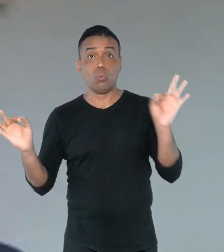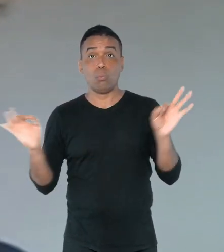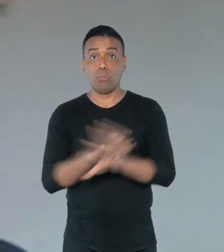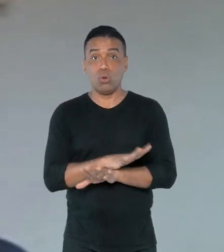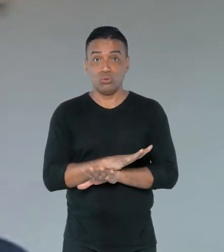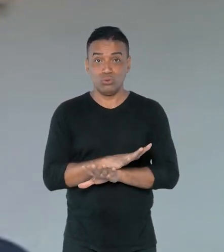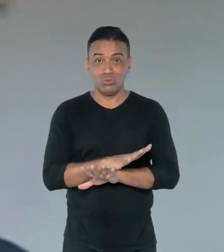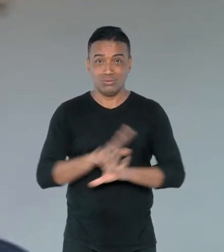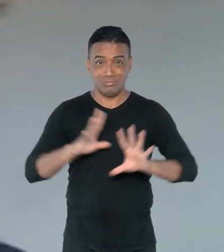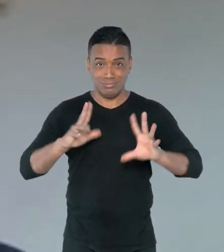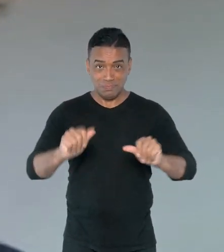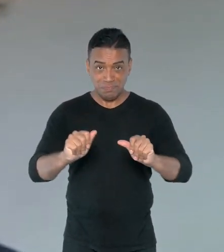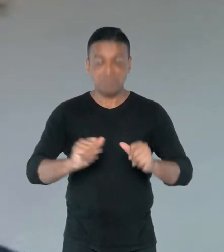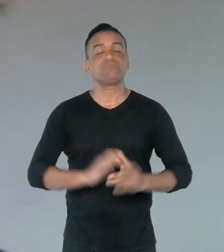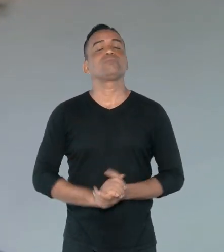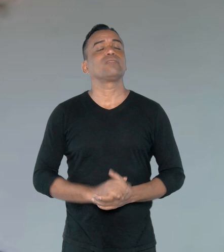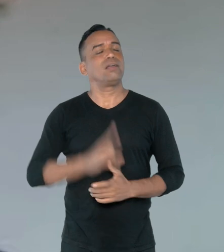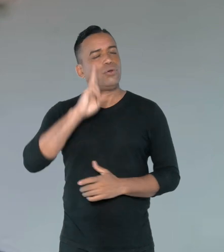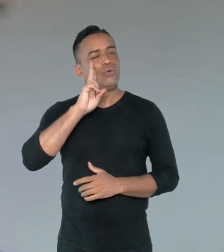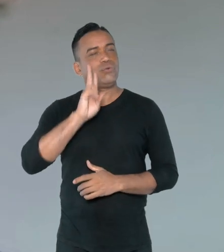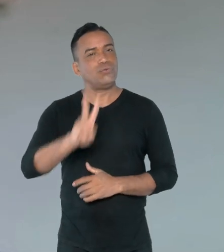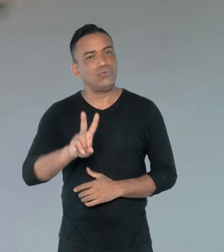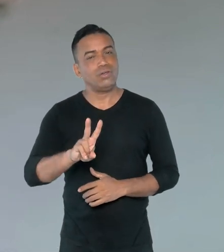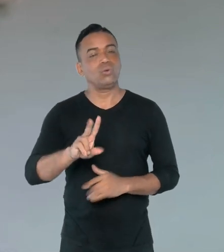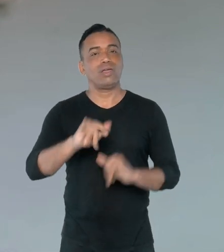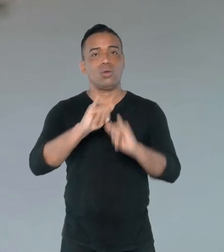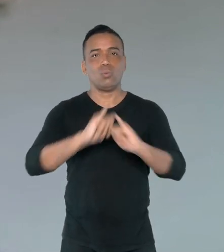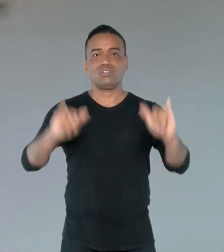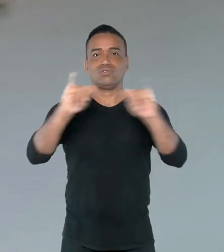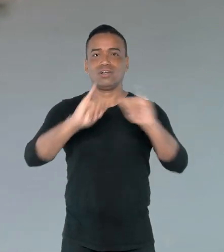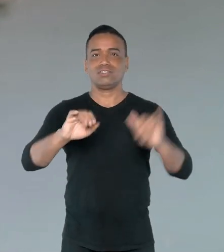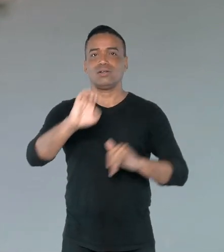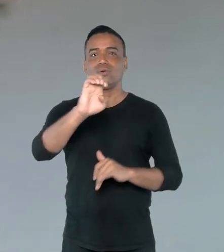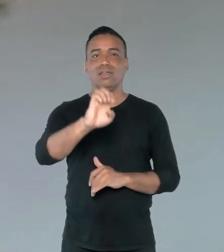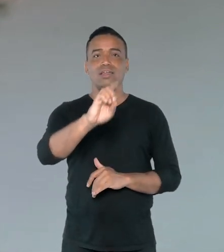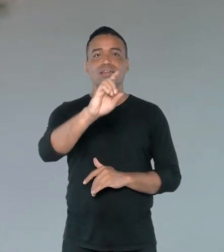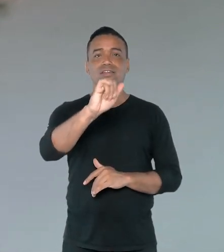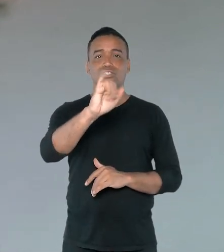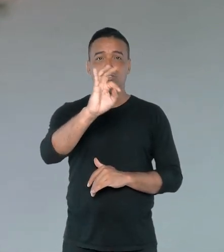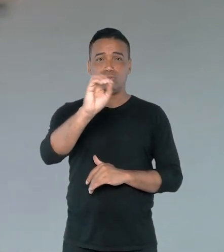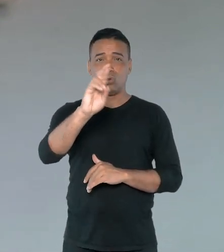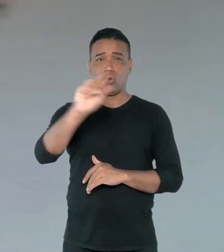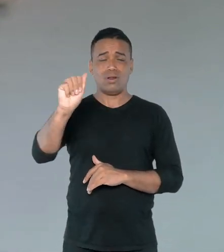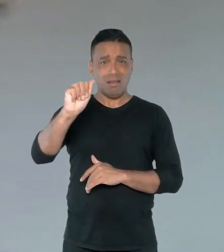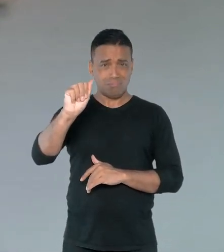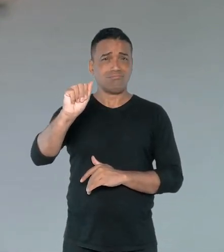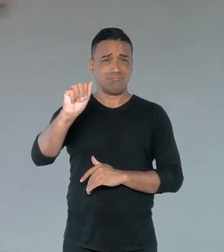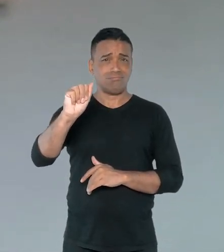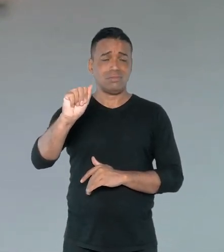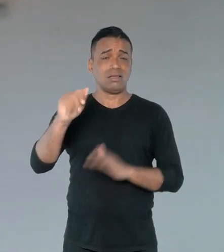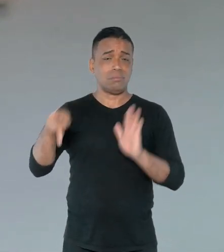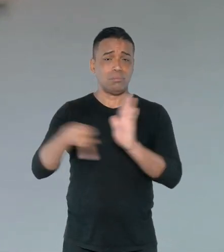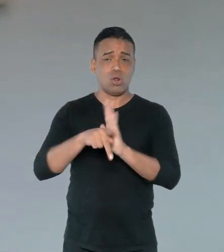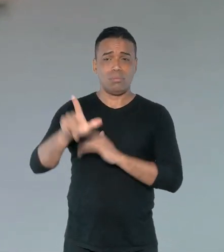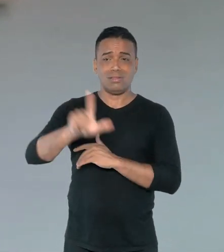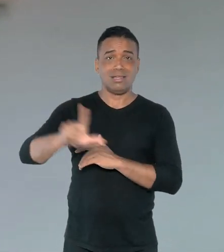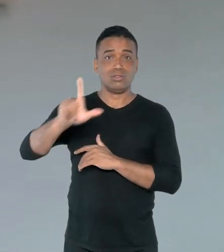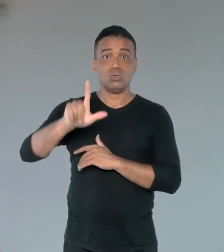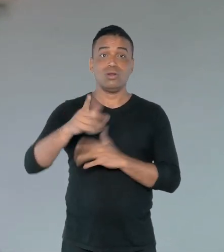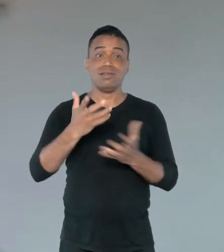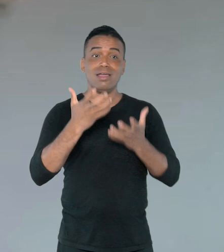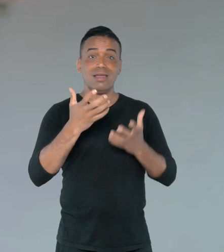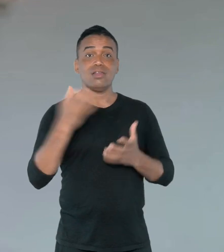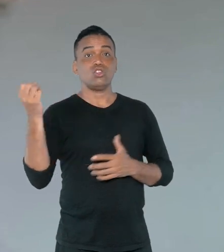pronto, eu vi uma divulgação da editora Ases da Literatura buscando novos